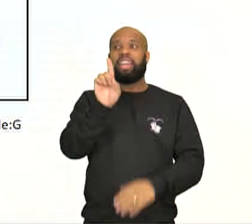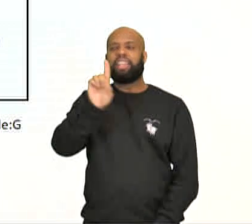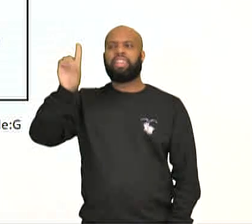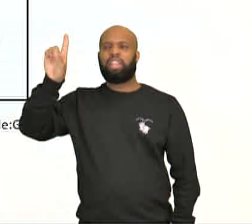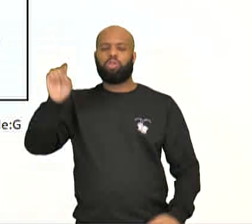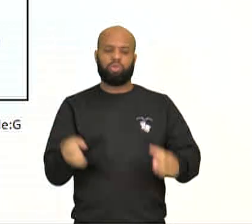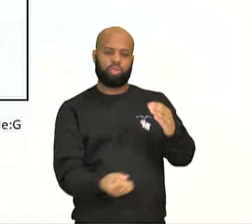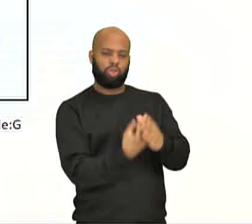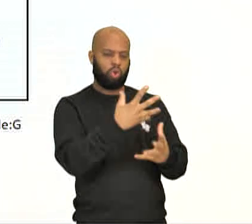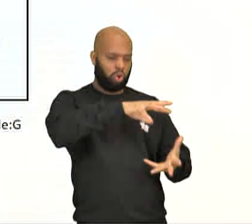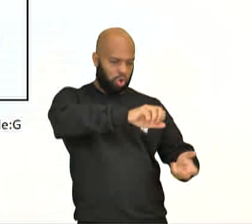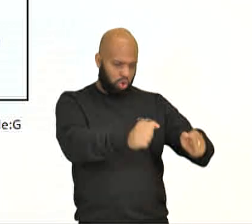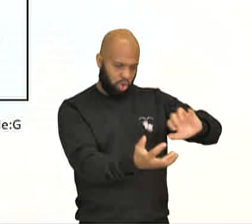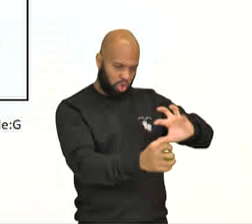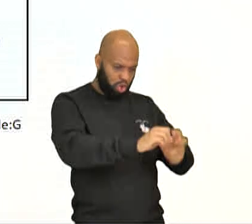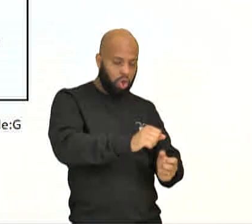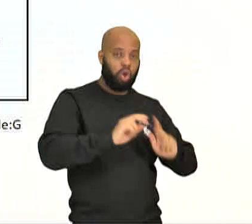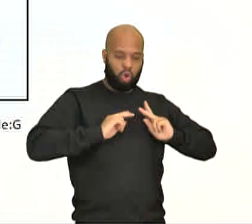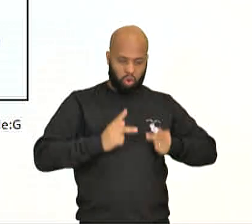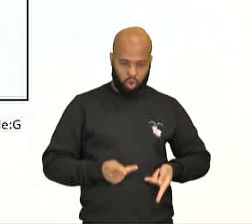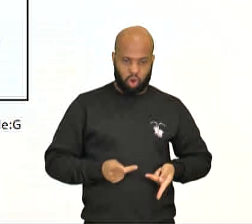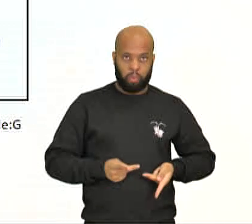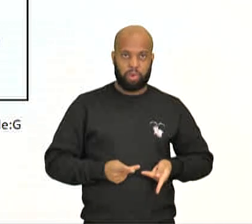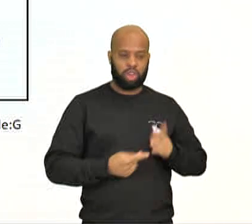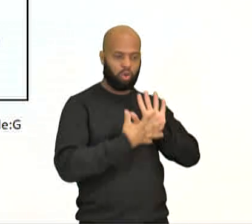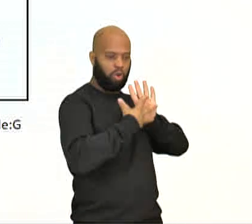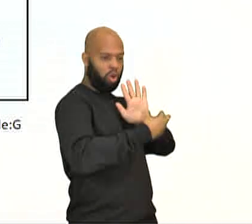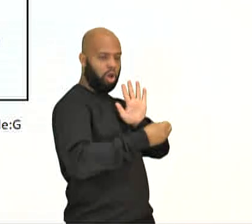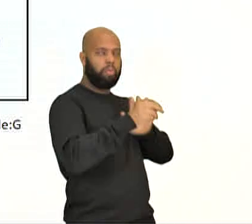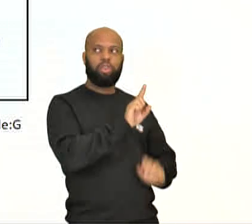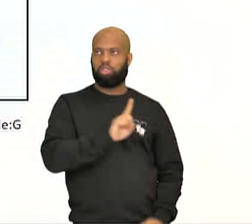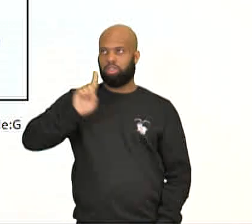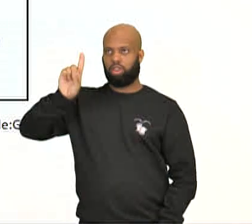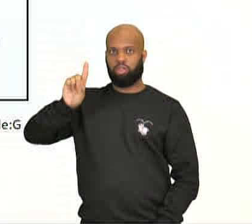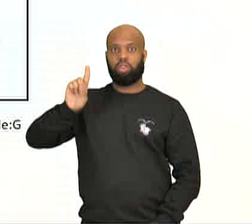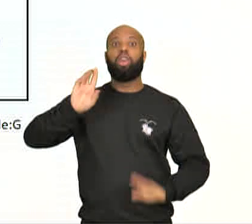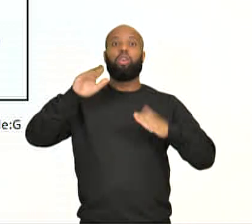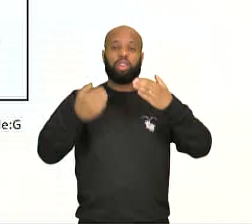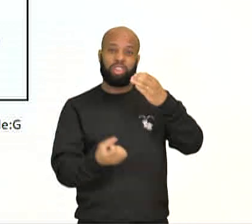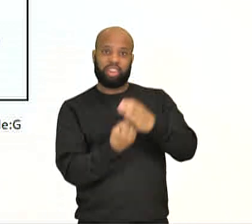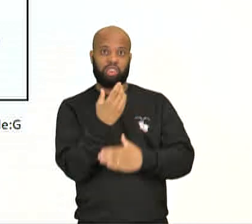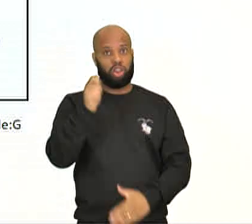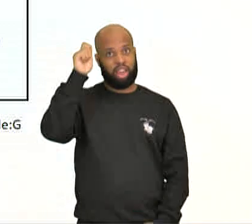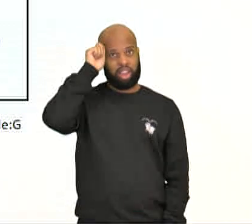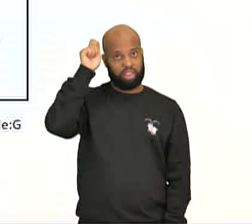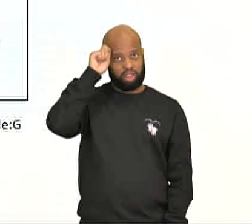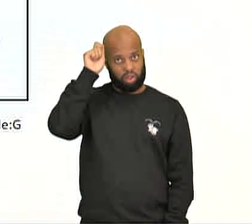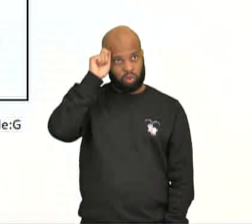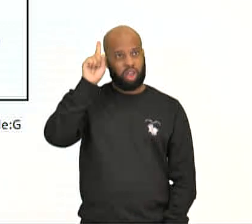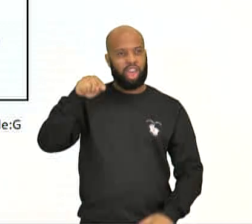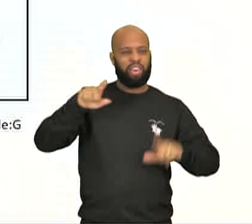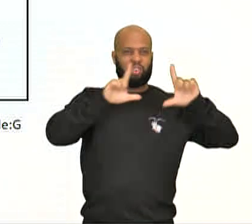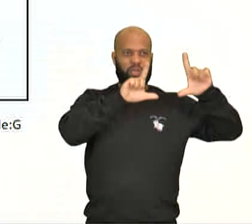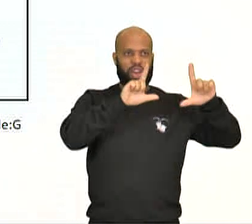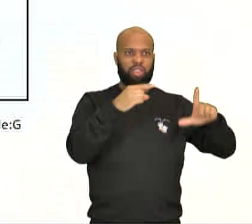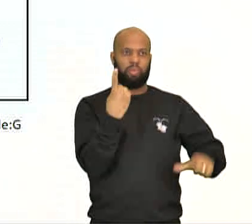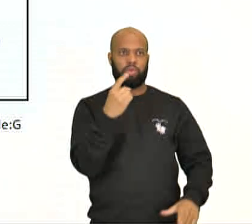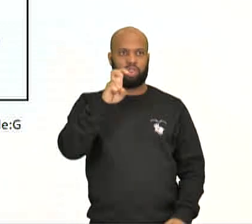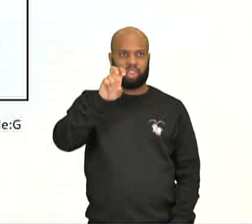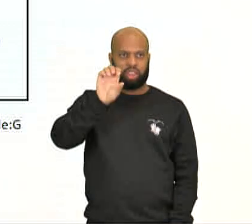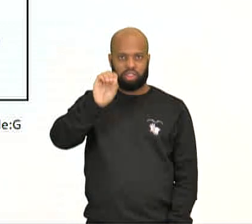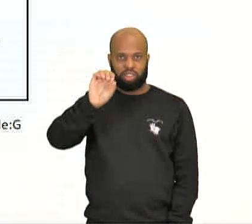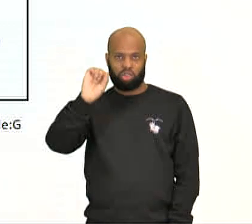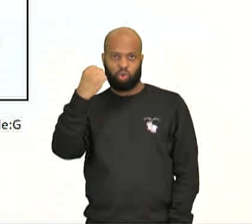o homem, sua imagem e semelhança. A criação de Adão, Michelangelo, 1508, essa pintura está